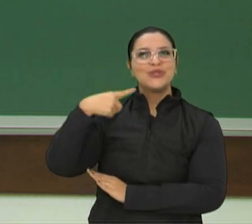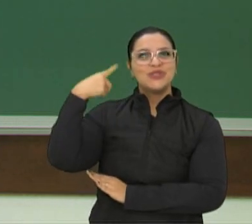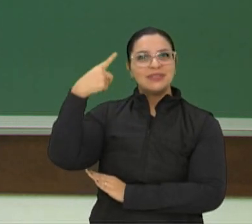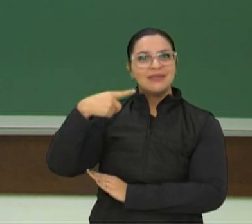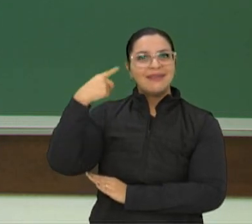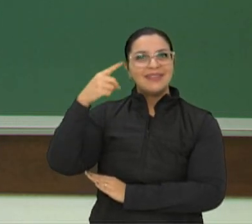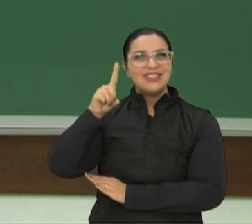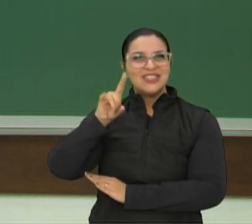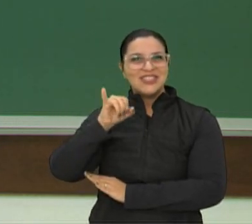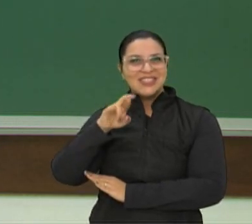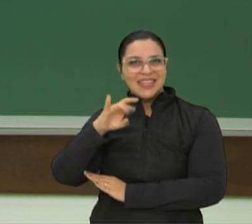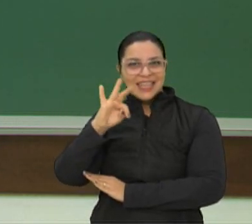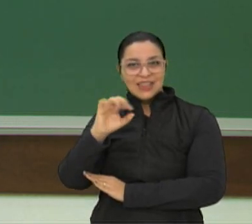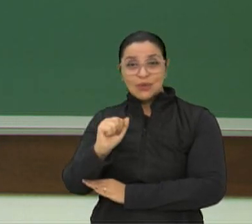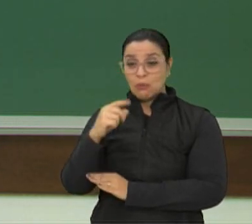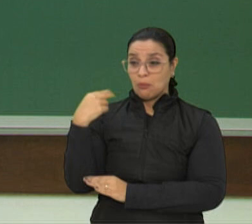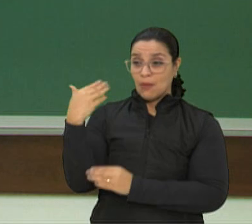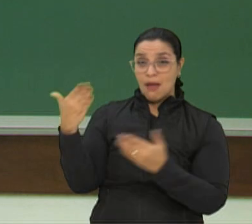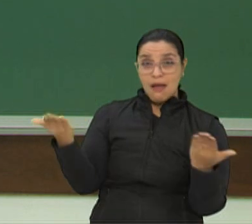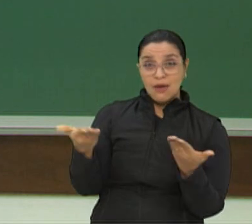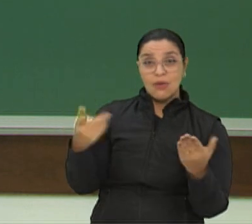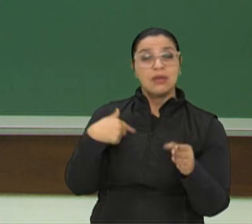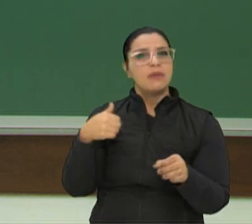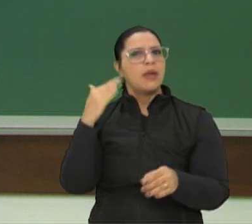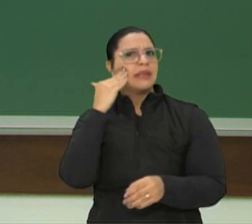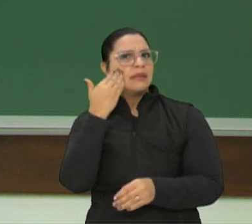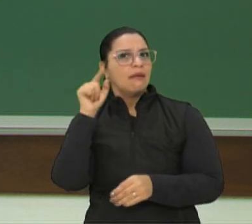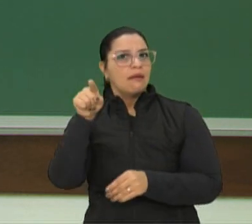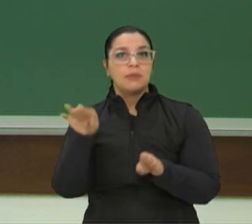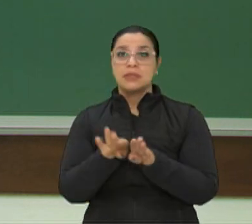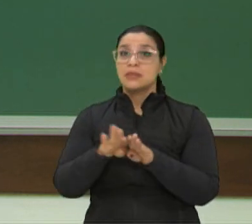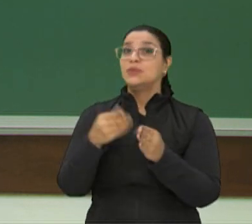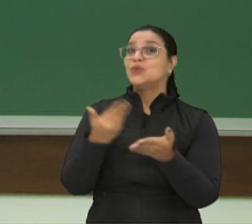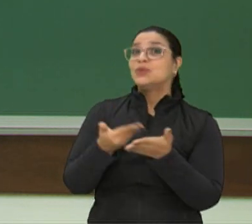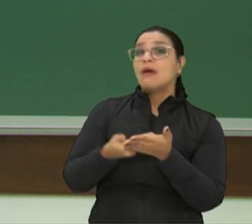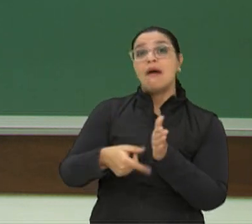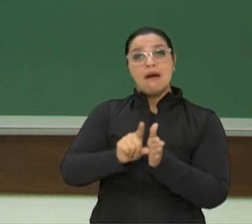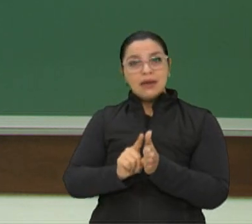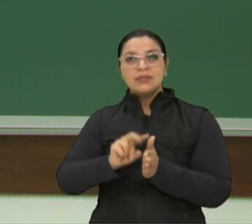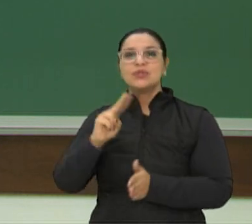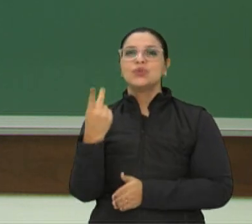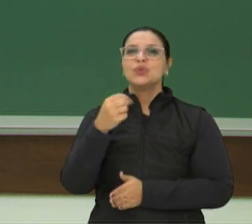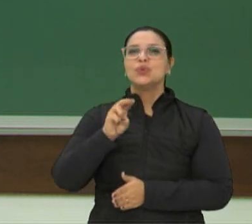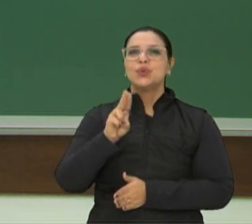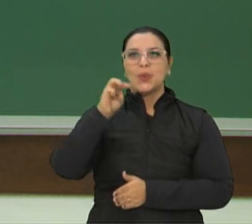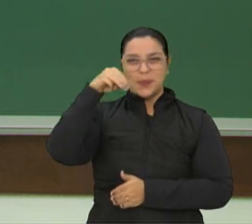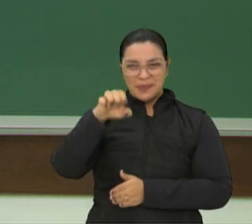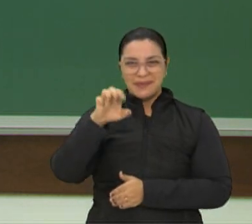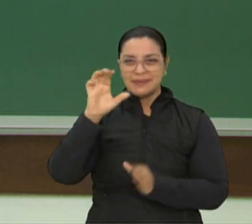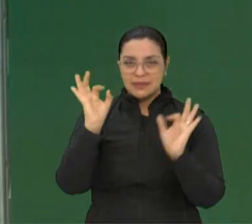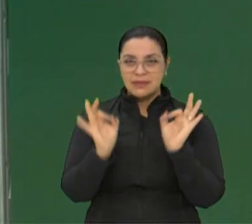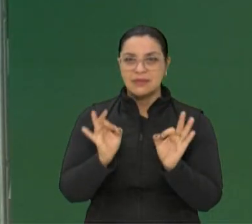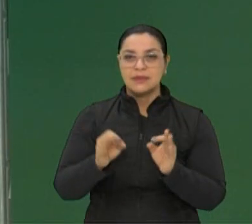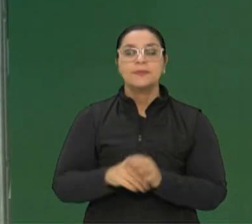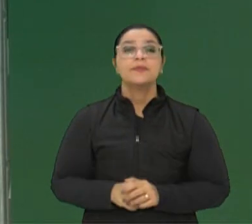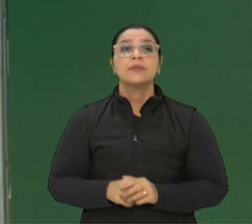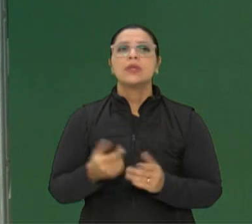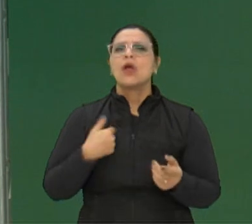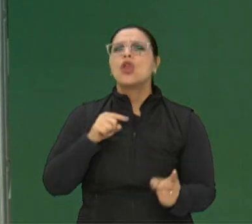moderno praticamente, né? Então vai ser bem importante entender o Kant e para entender o Kant precisamos entender também o Hume, perfeito?